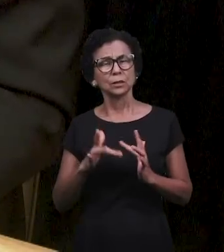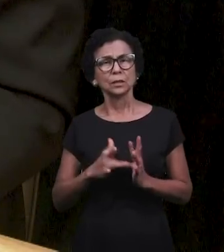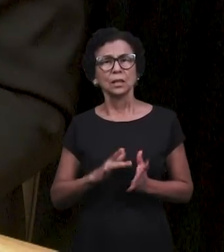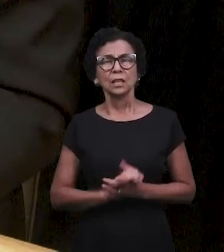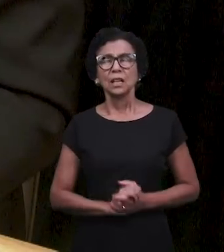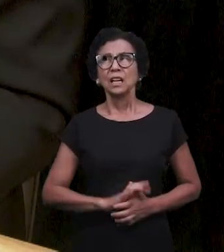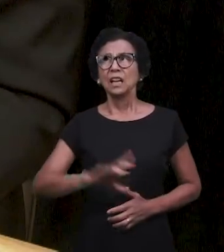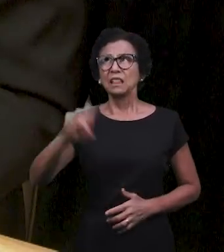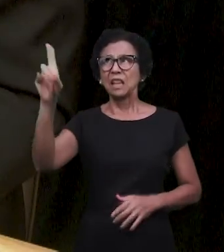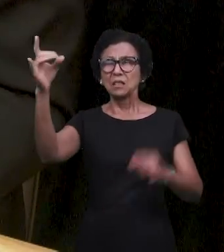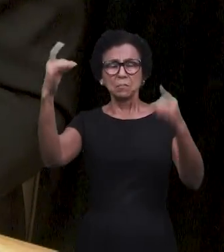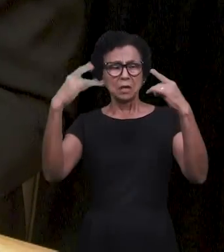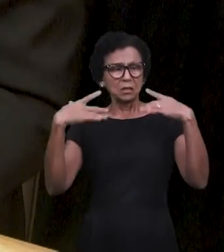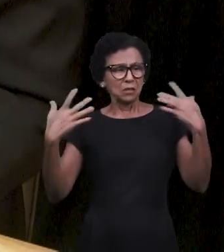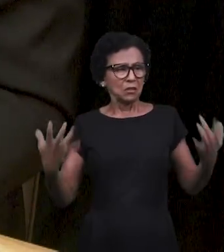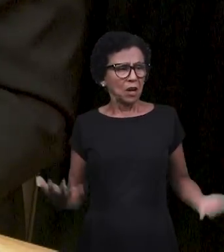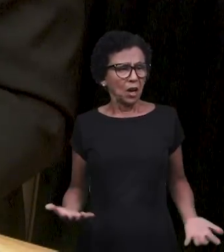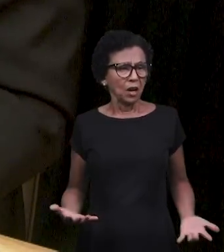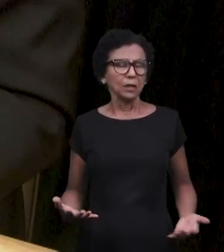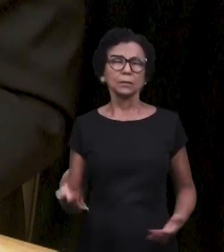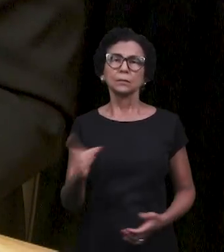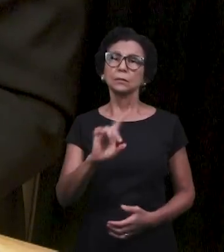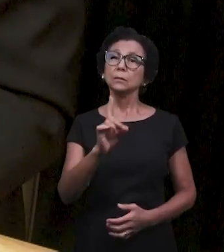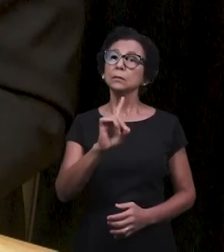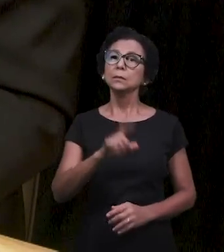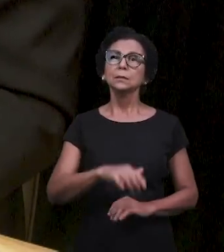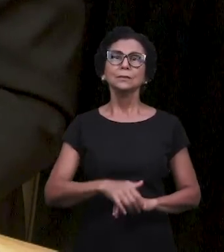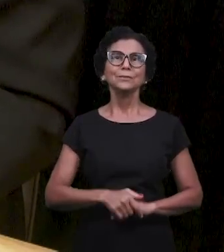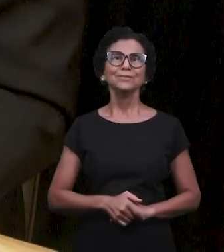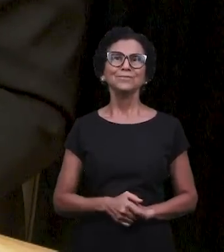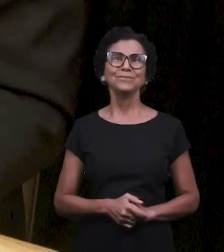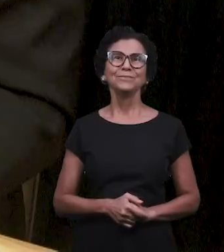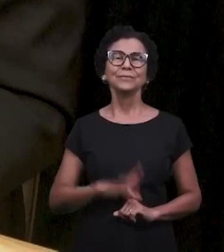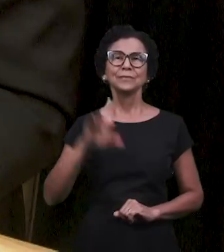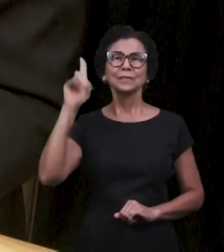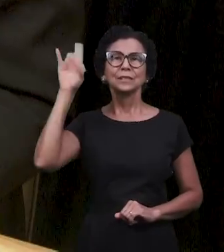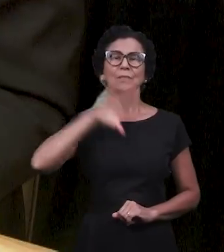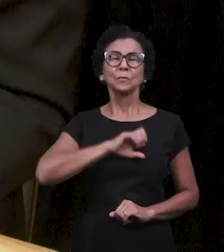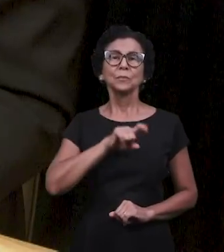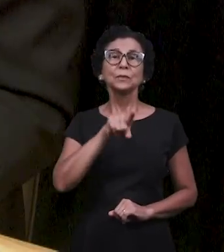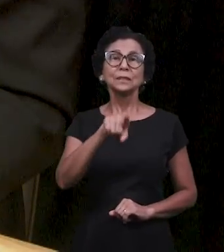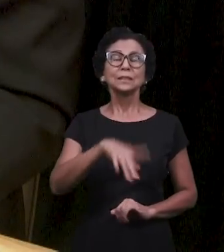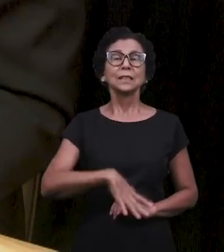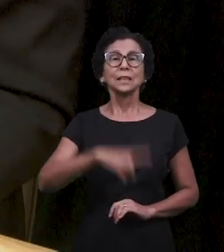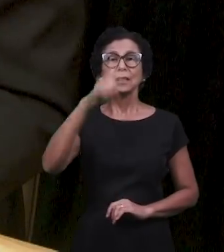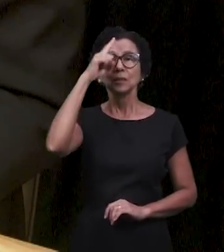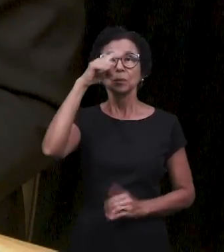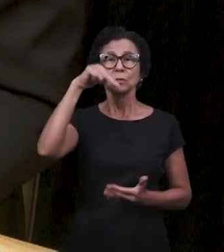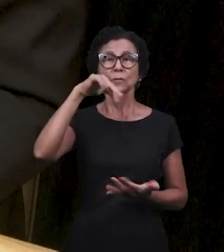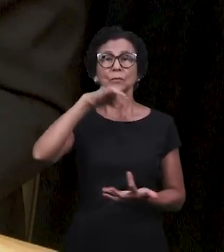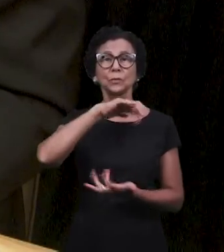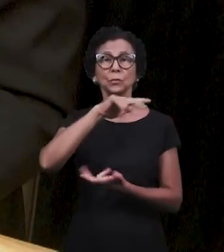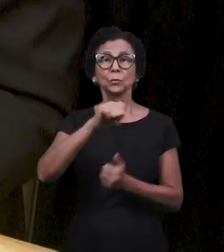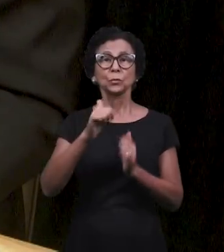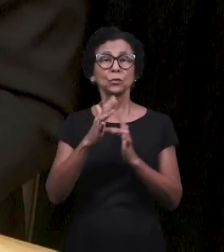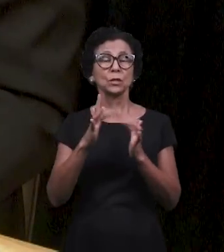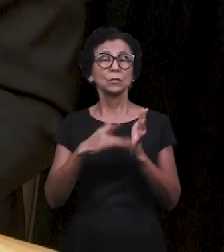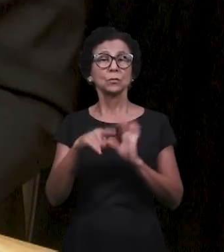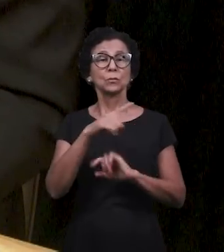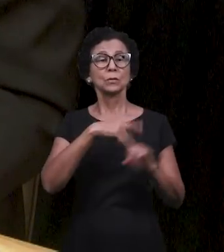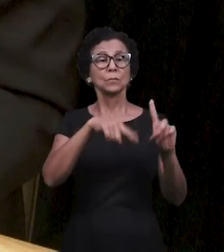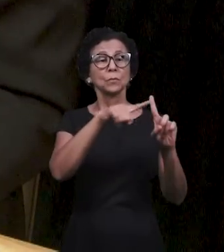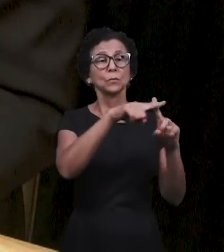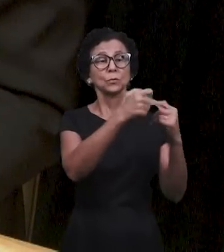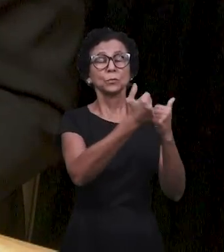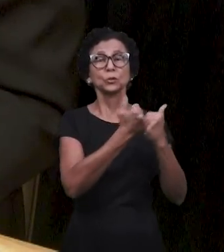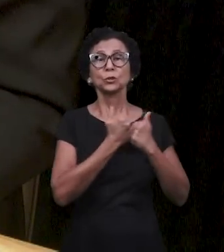Não, Deus não se importa. Não, ele se importa tanto que ele deu o mais precioso. Ele deu Jesus para resgatar o